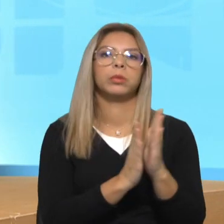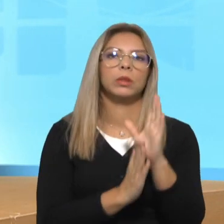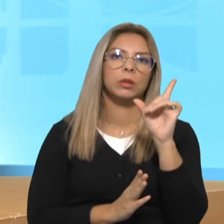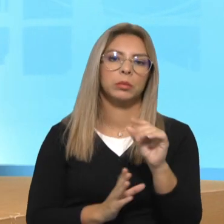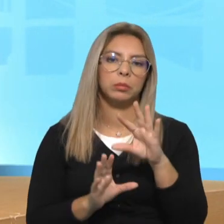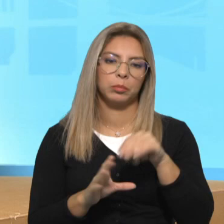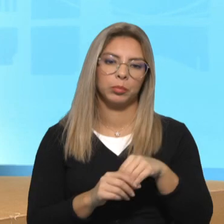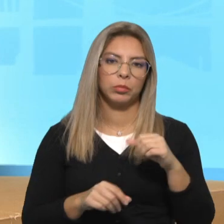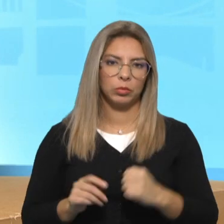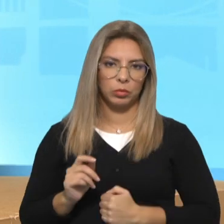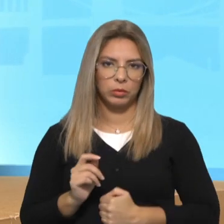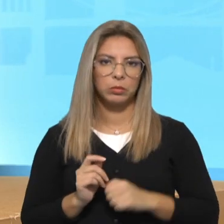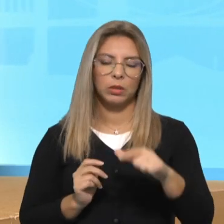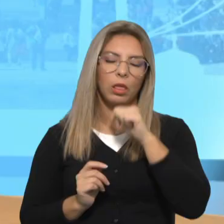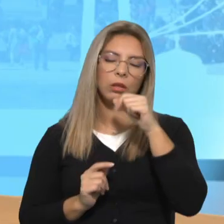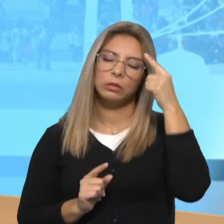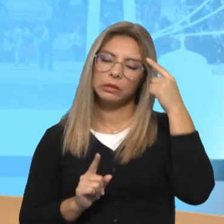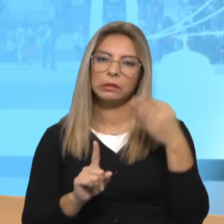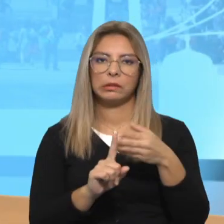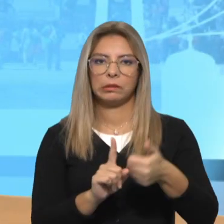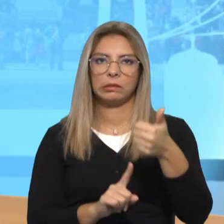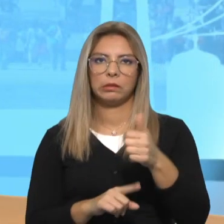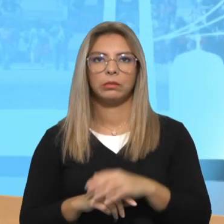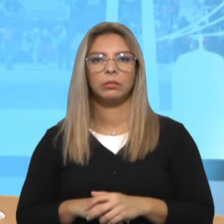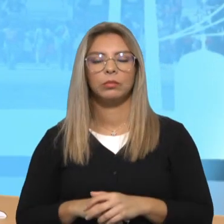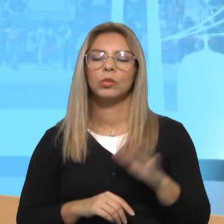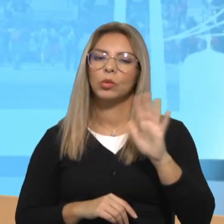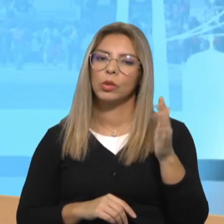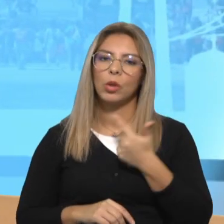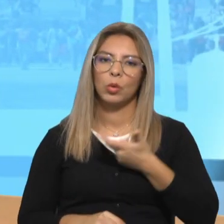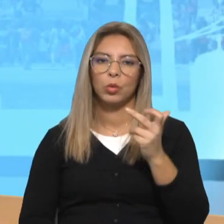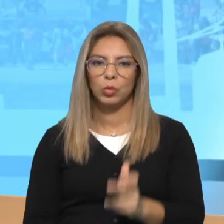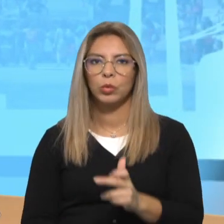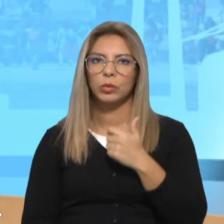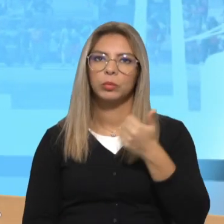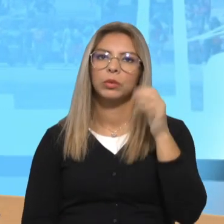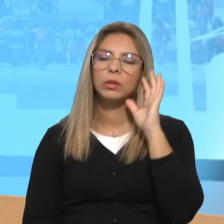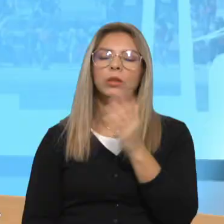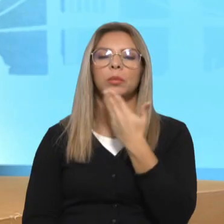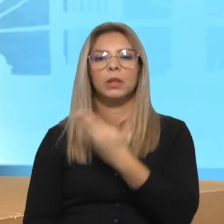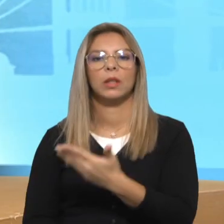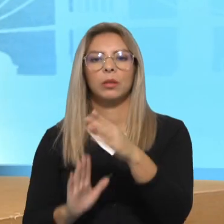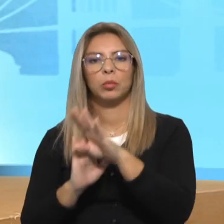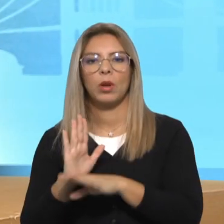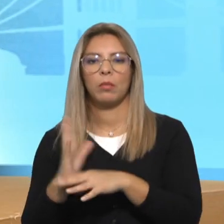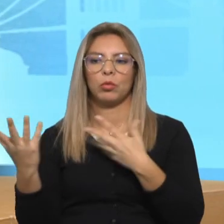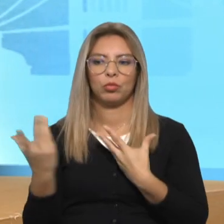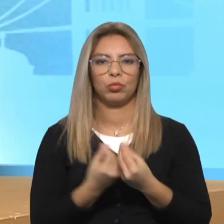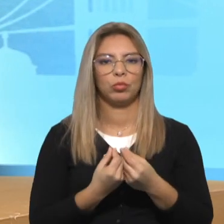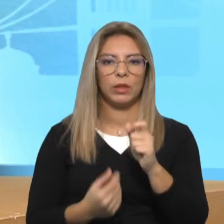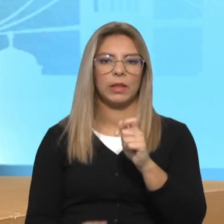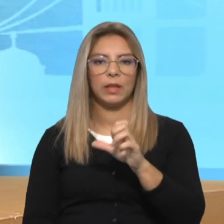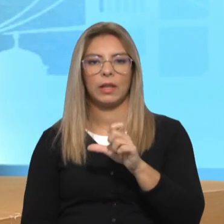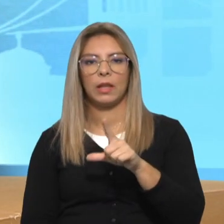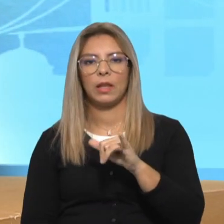cristãs, um foco permanente. Dr. Luís Parente Martins, muito boa tarde. Obrigado por estar no programa Eclésia e se ter disponibilizado